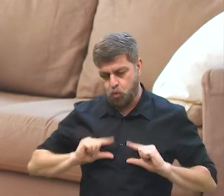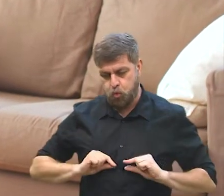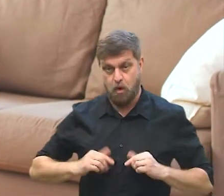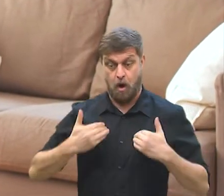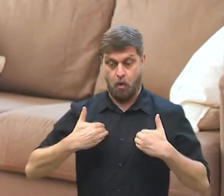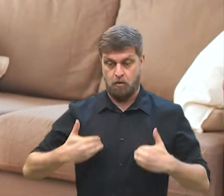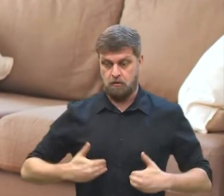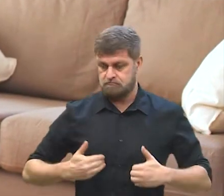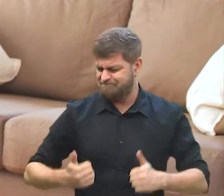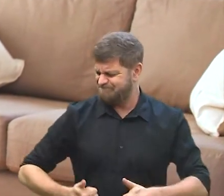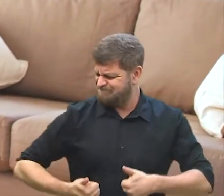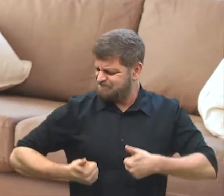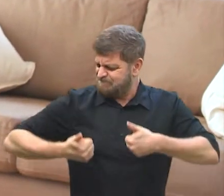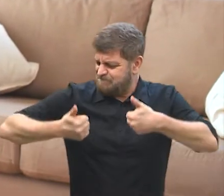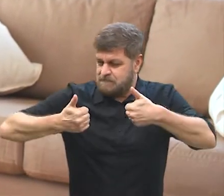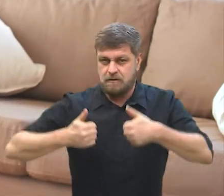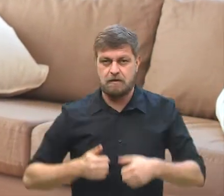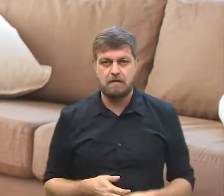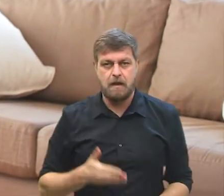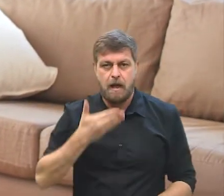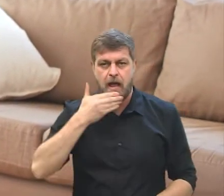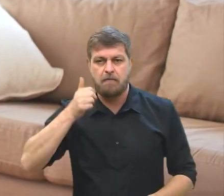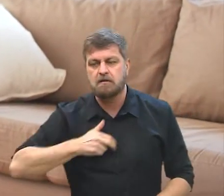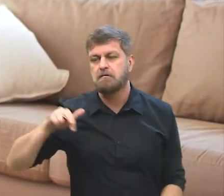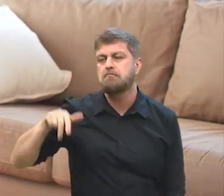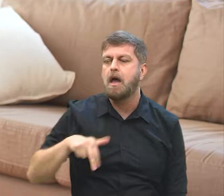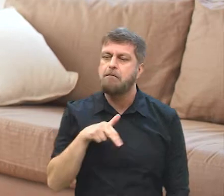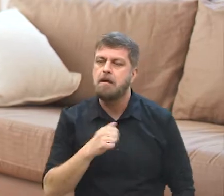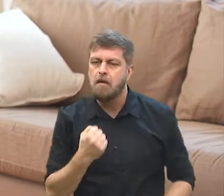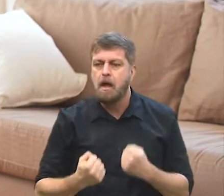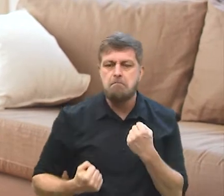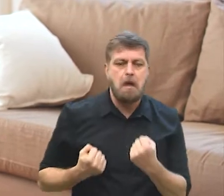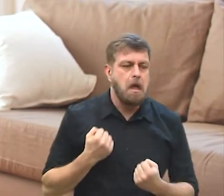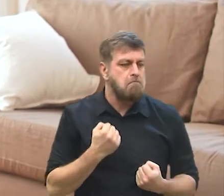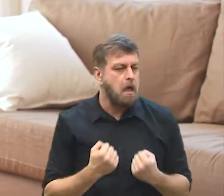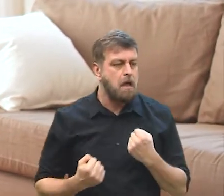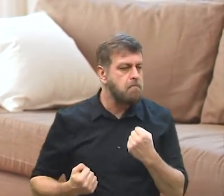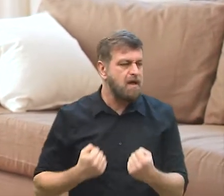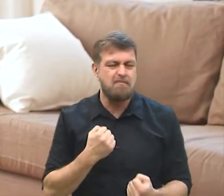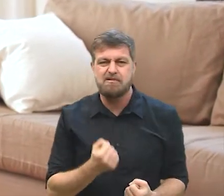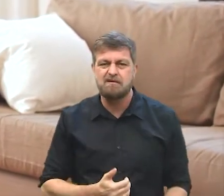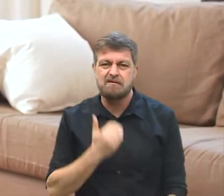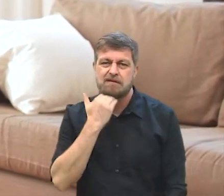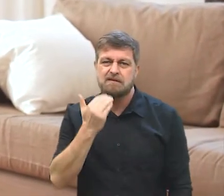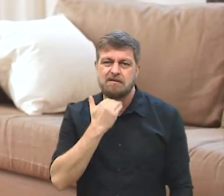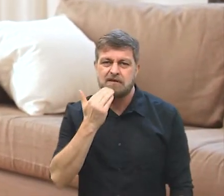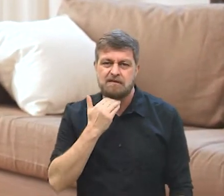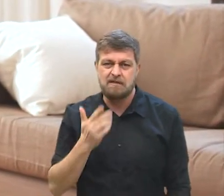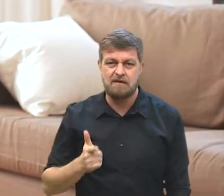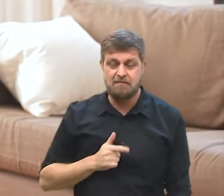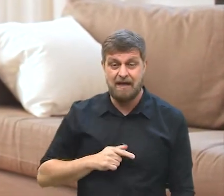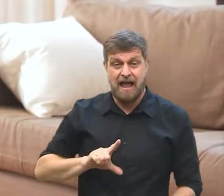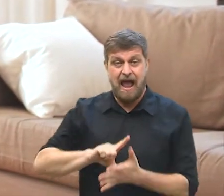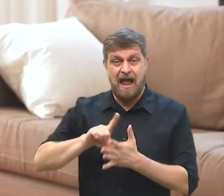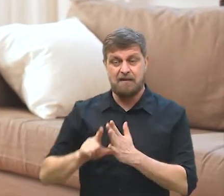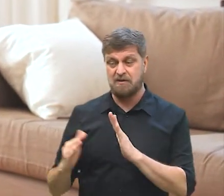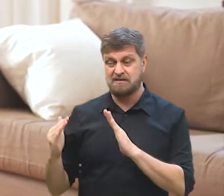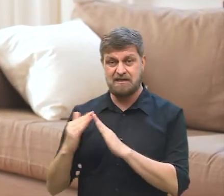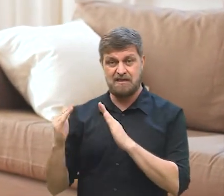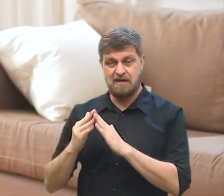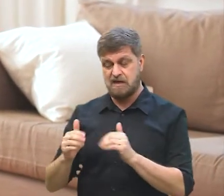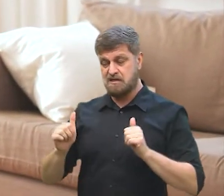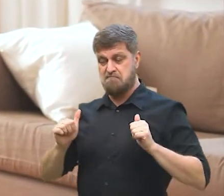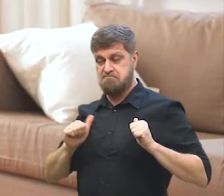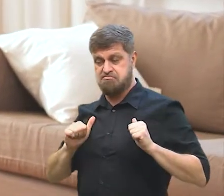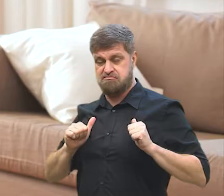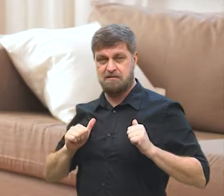física melhora, é melhor do que ficar fazendo caminhada. Não adianta ficar fazendo caminhada e não fazer as atividades da